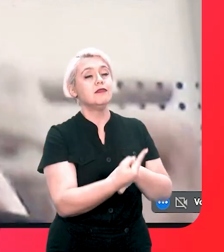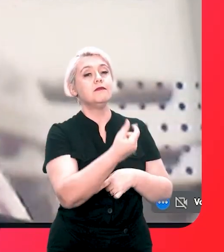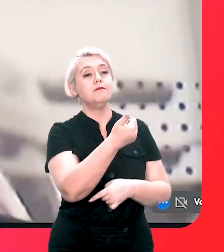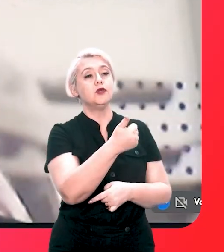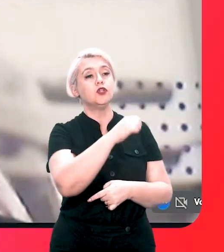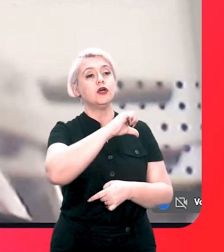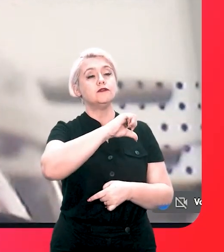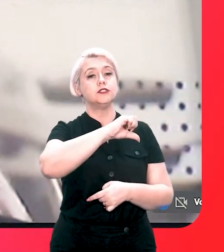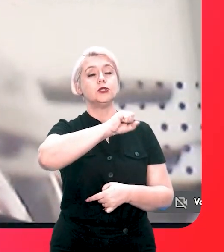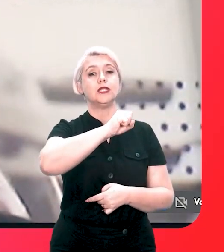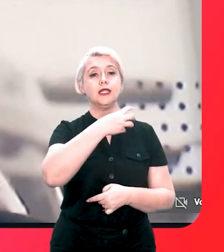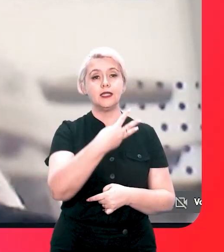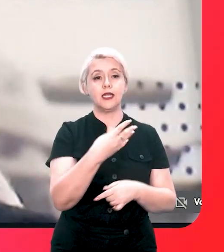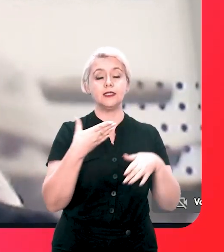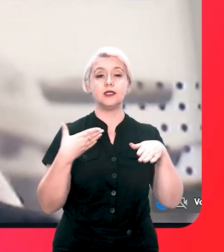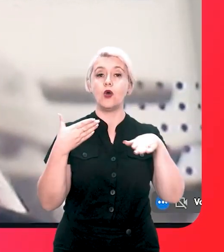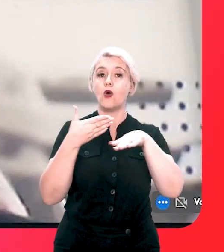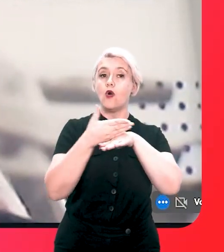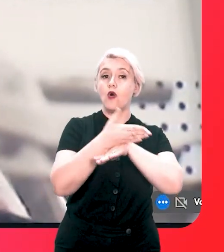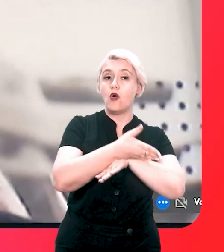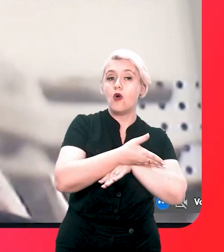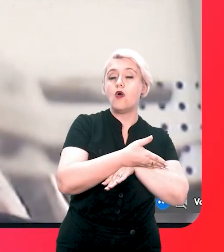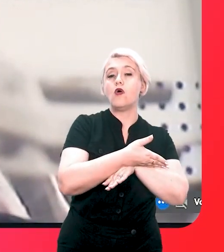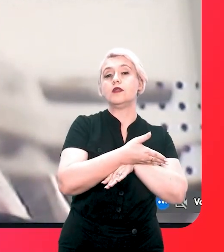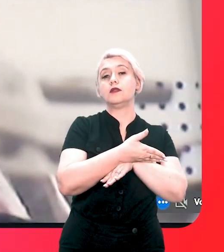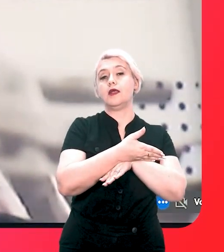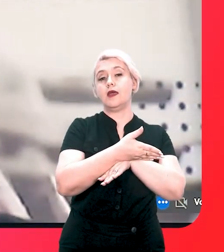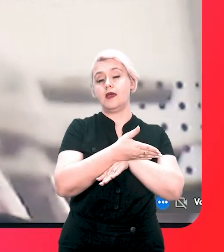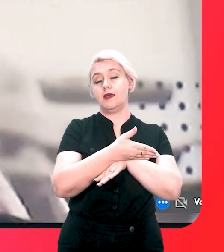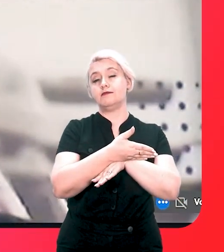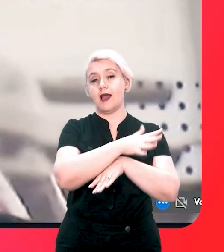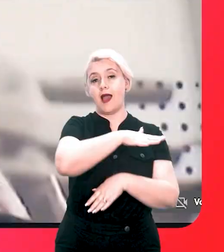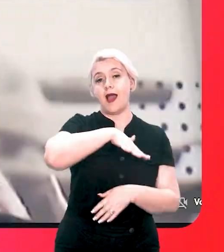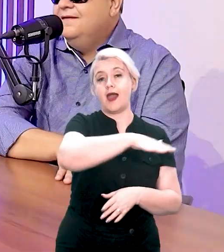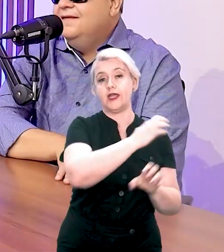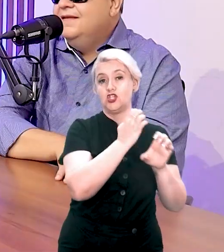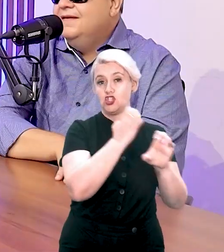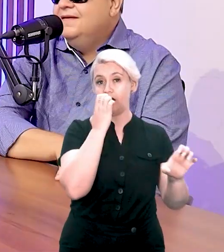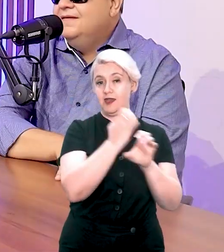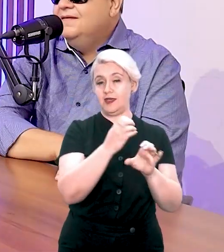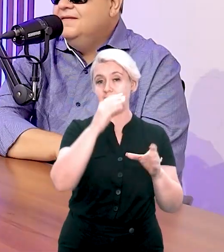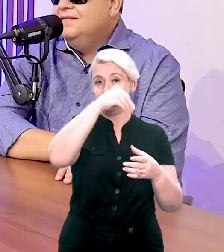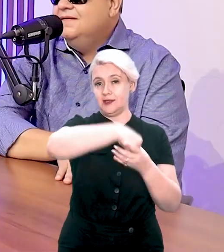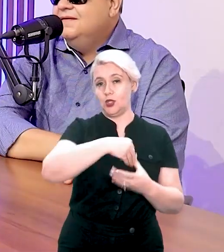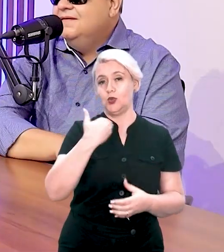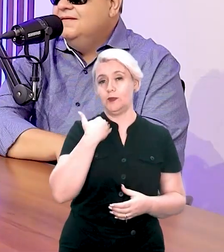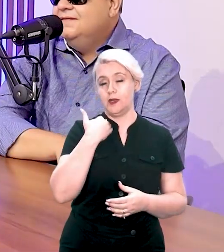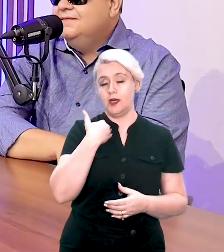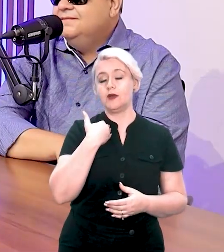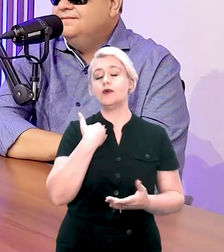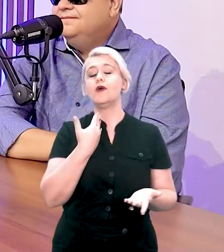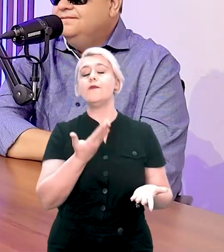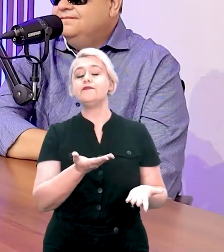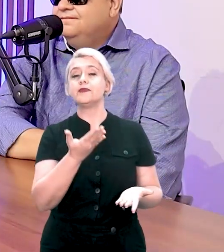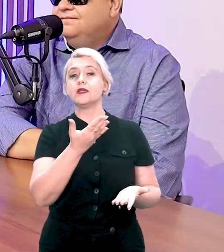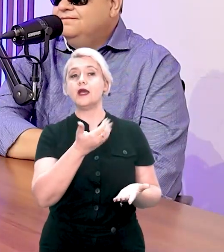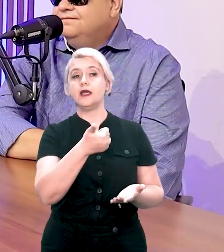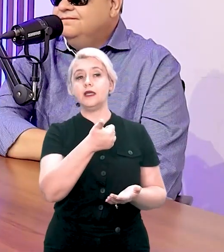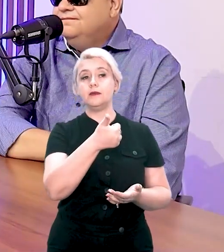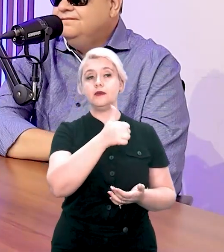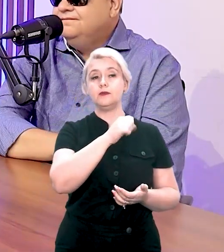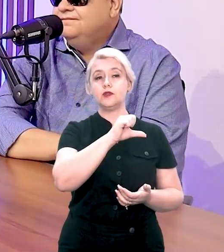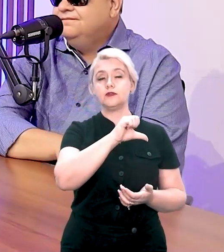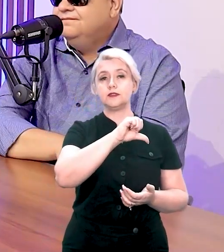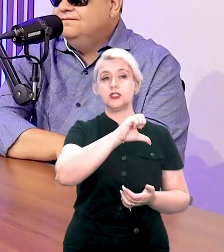quando eu entrei Aí eu entrei na engenharia do banco, né? De 83 até eu me aposentar